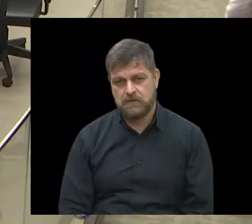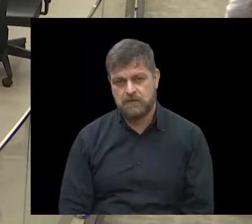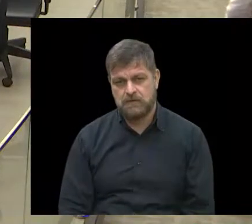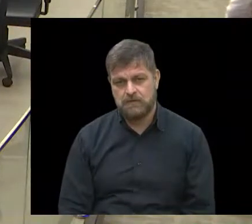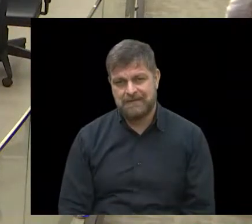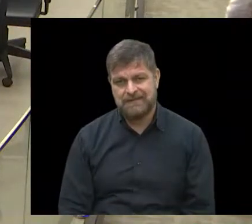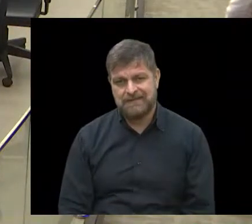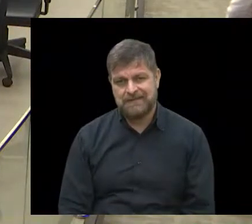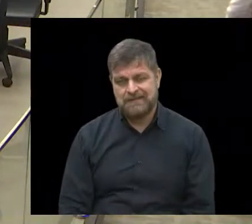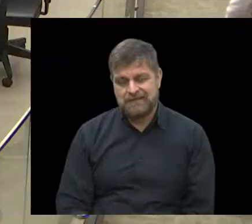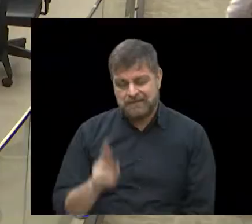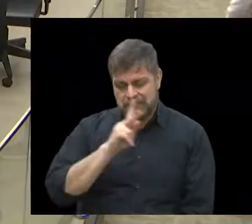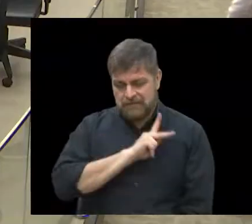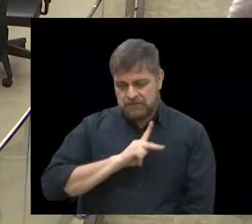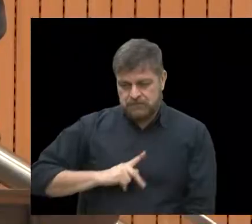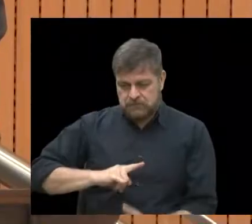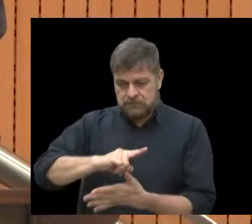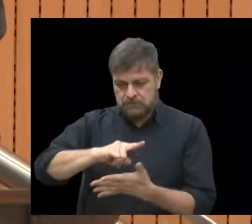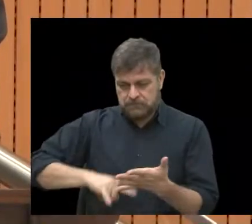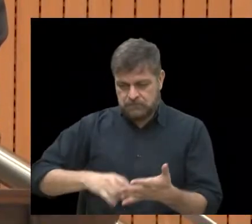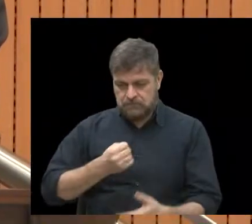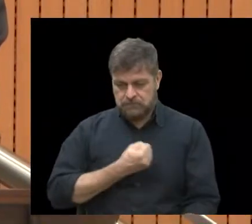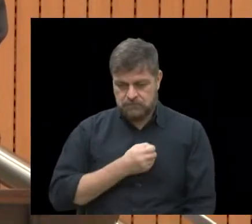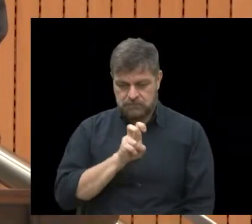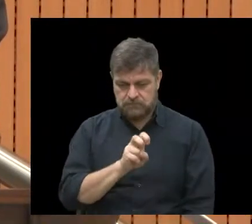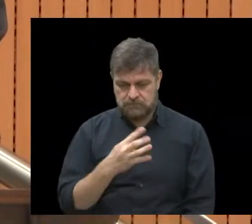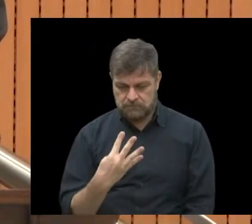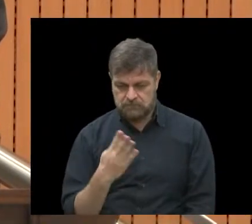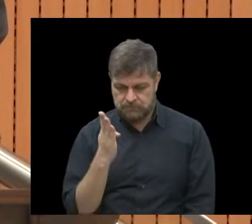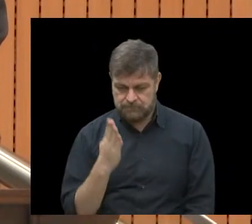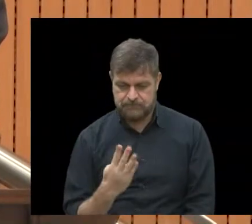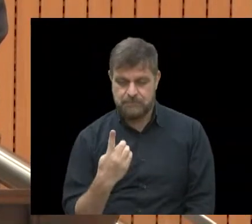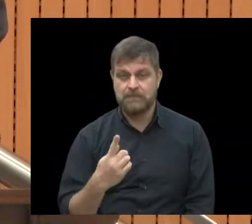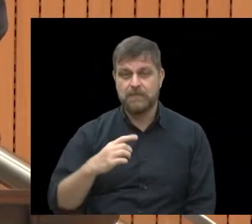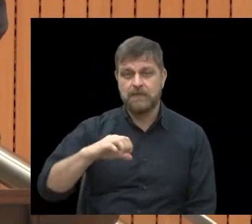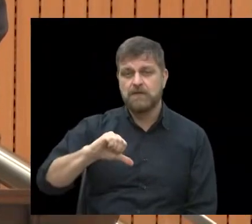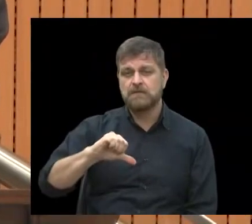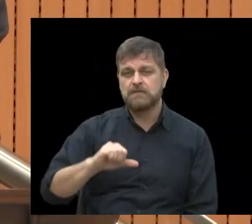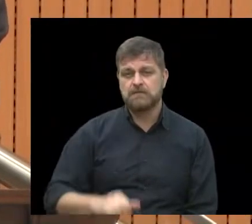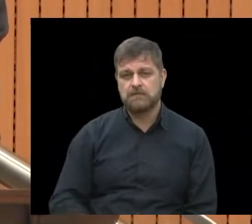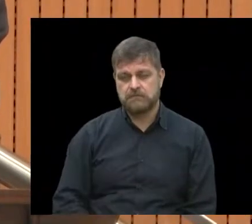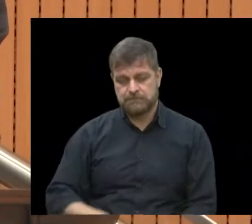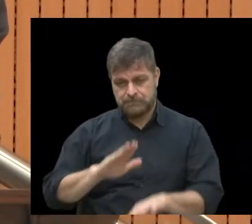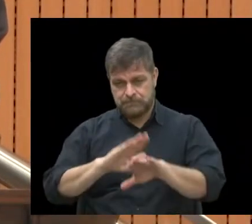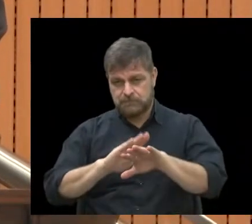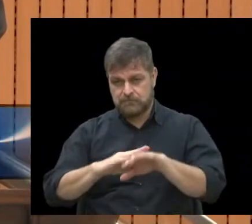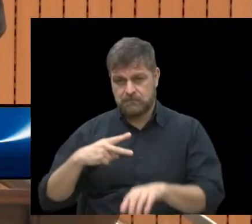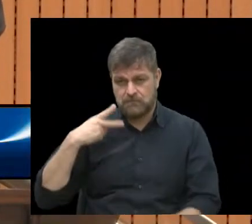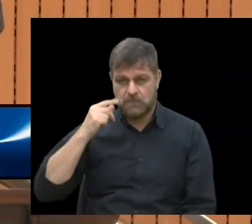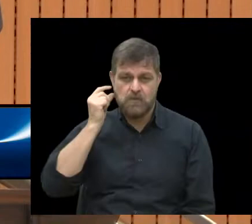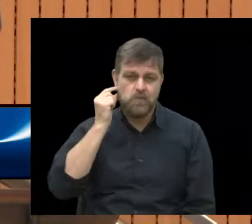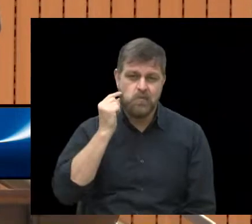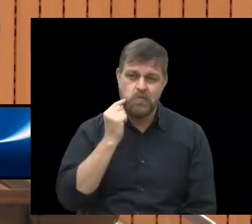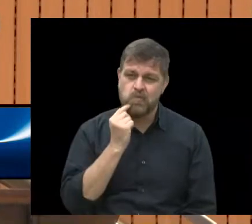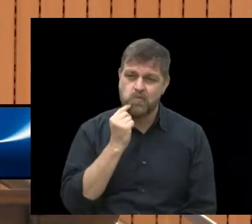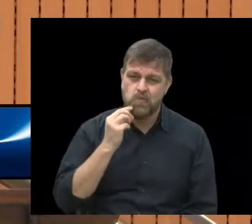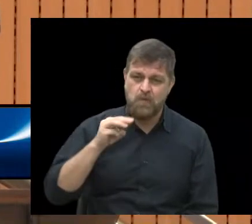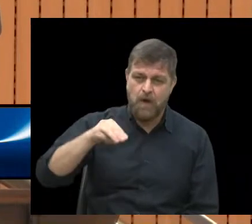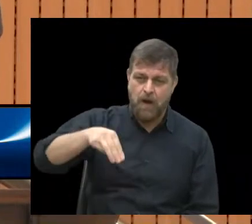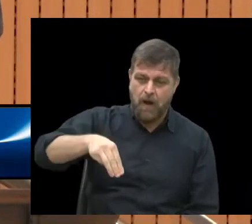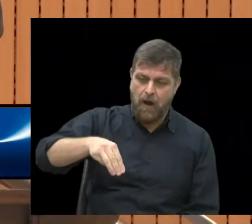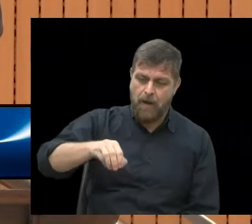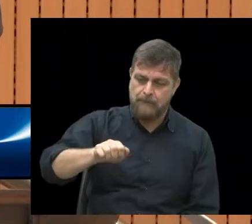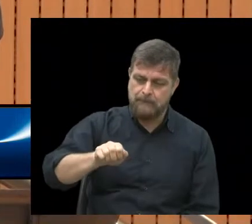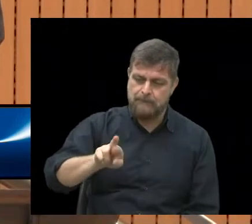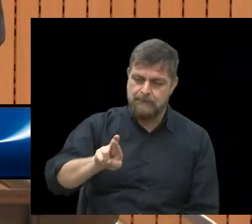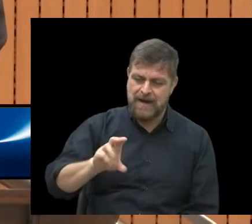Não, vereador. Senhor presidente, moção número 54 de 2019, do nobre vereador Marcelo Silva, do PSD,